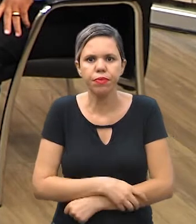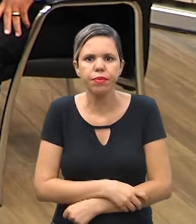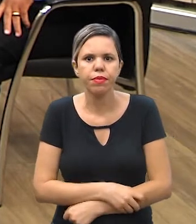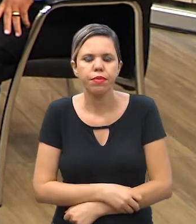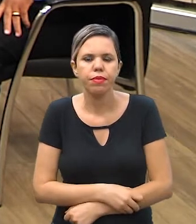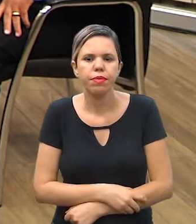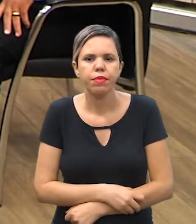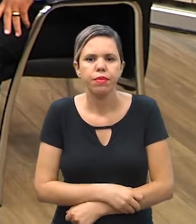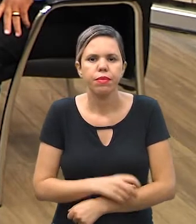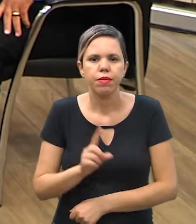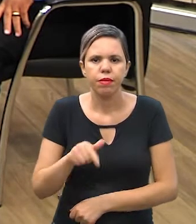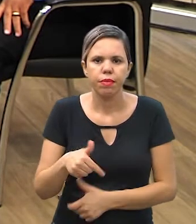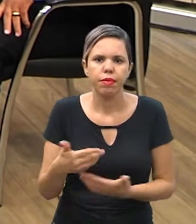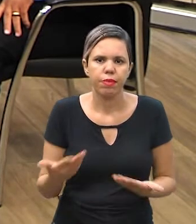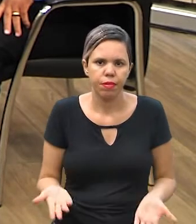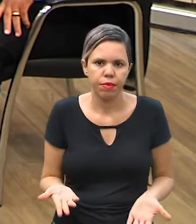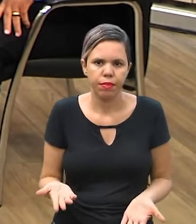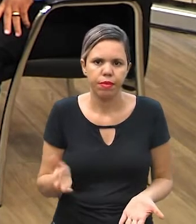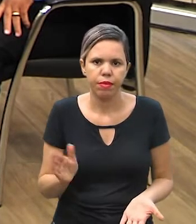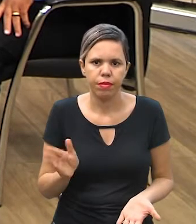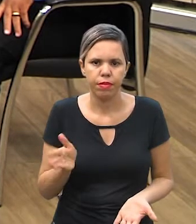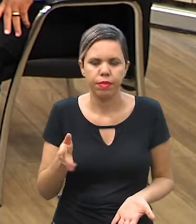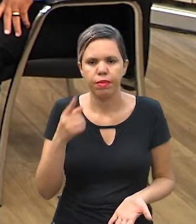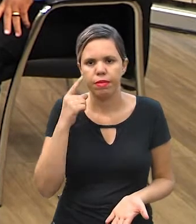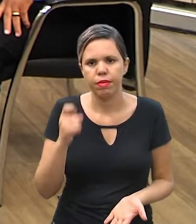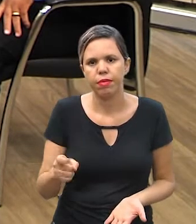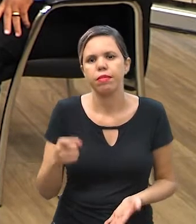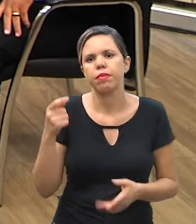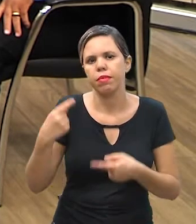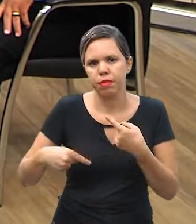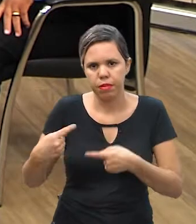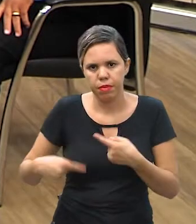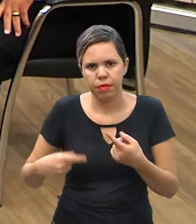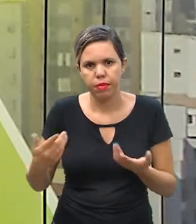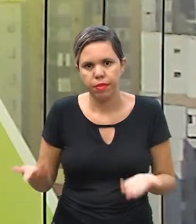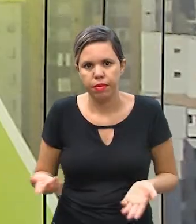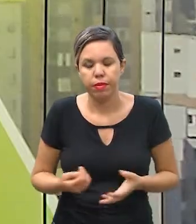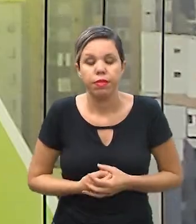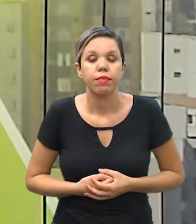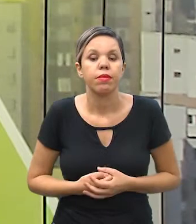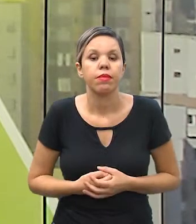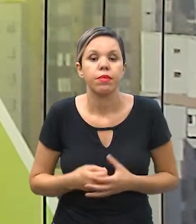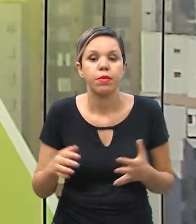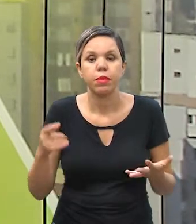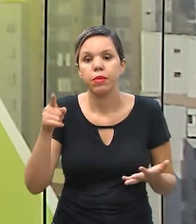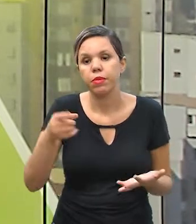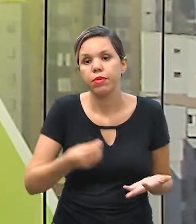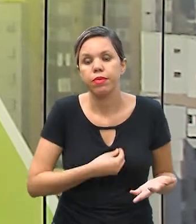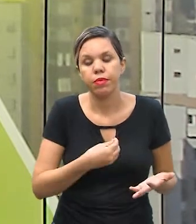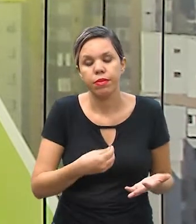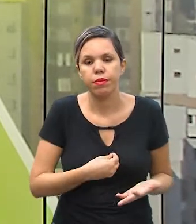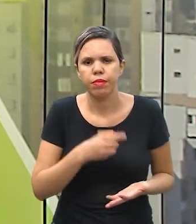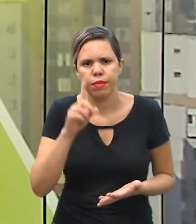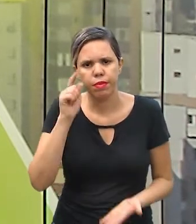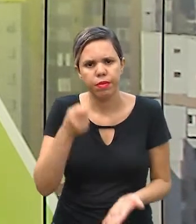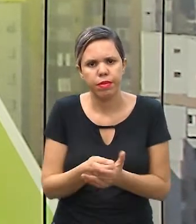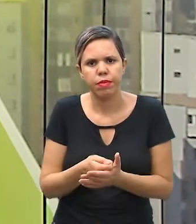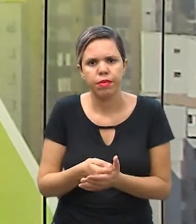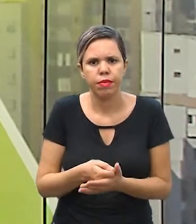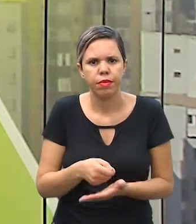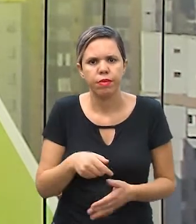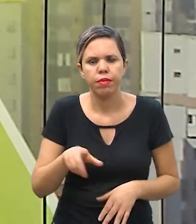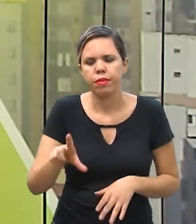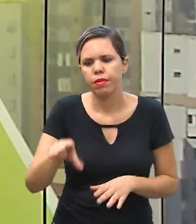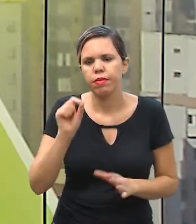né? Isso de uma certa forma já é se interessar por política, mas quando que na sua vida você decidiu